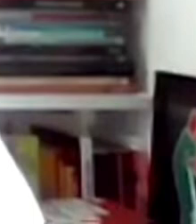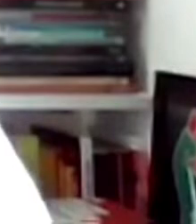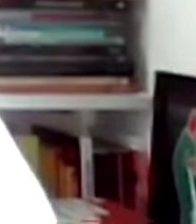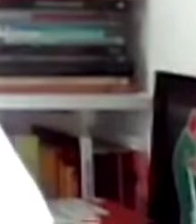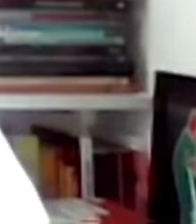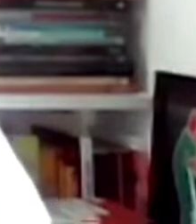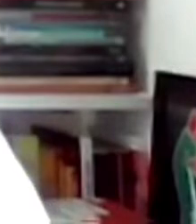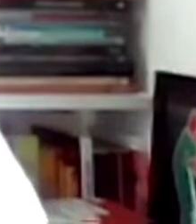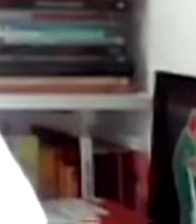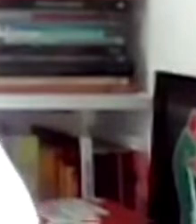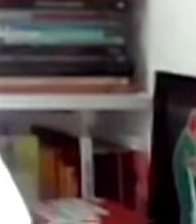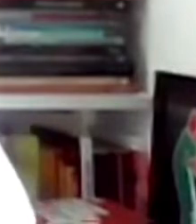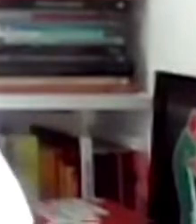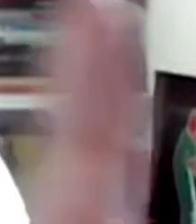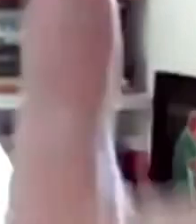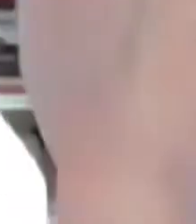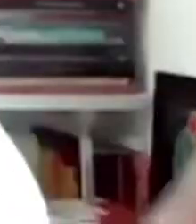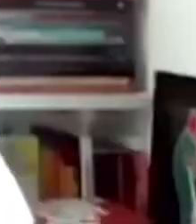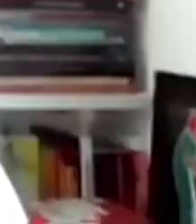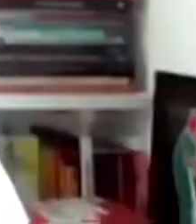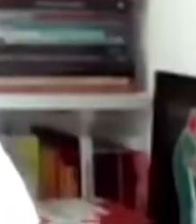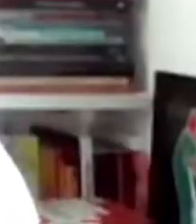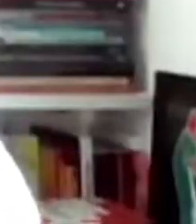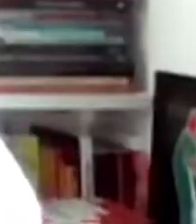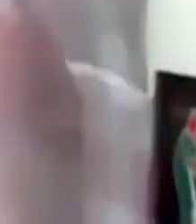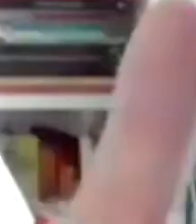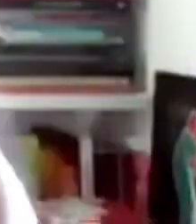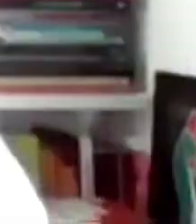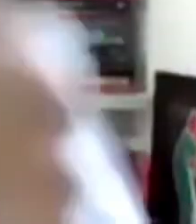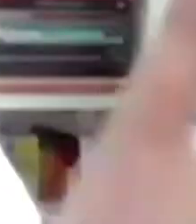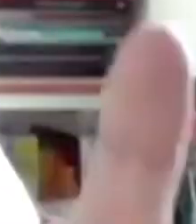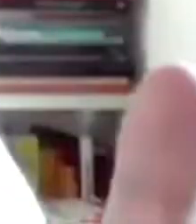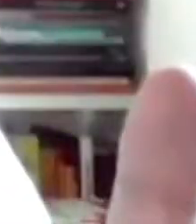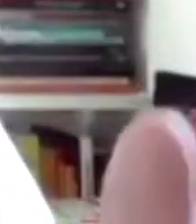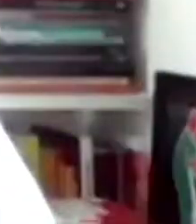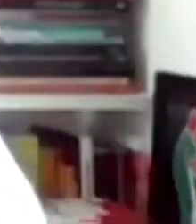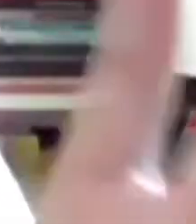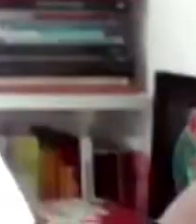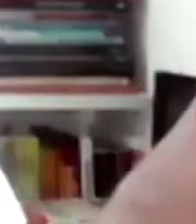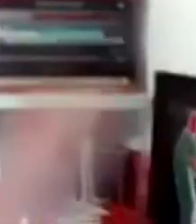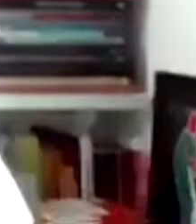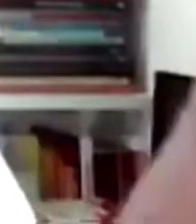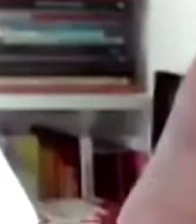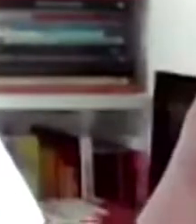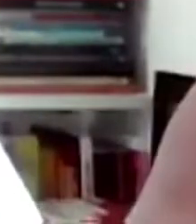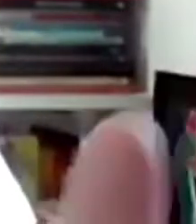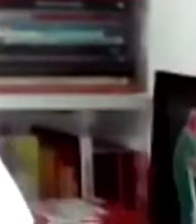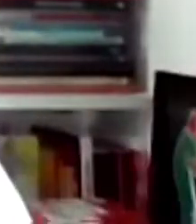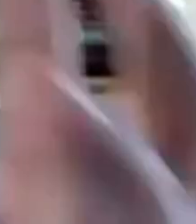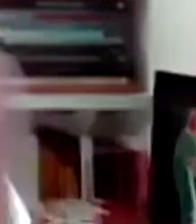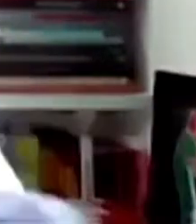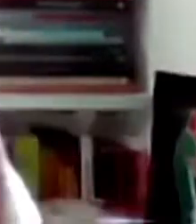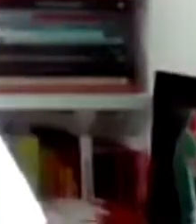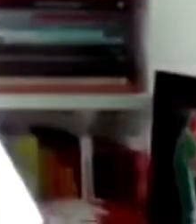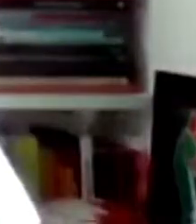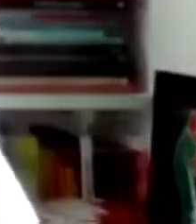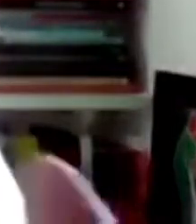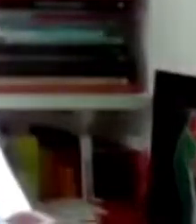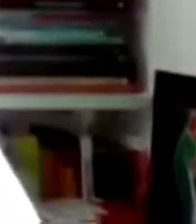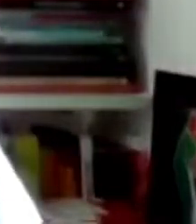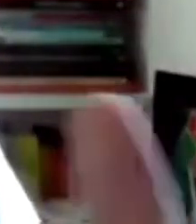mobilizações, colocando esse dedo na ferida de que se você vai na unidade escolar, nesse momento, manhã e tarde, não tem como separar turno e contraturno, não tem